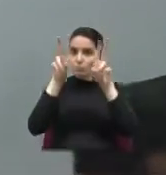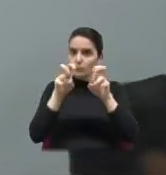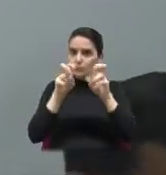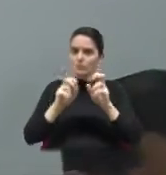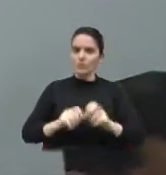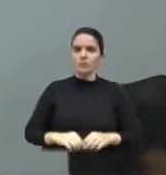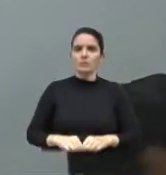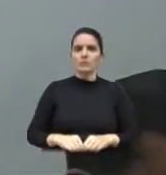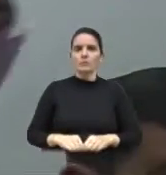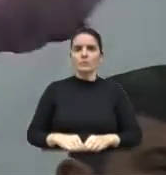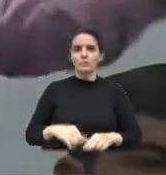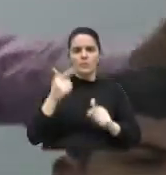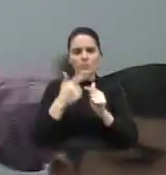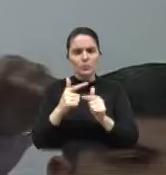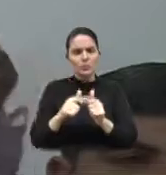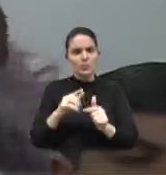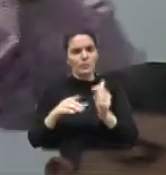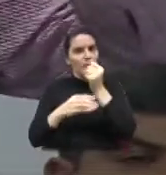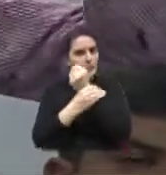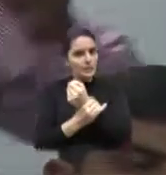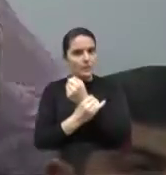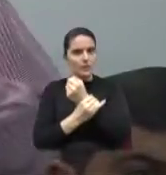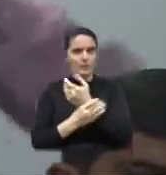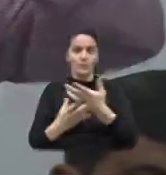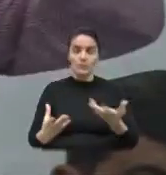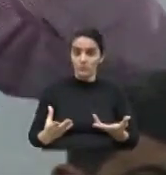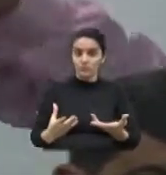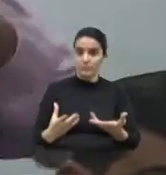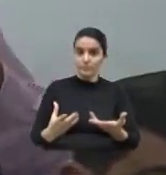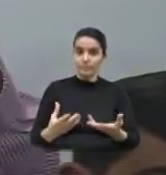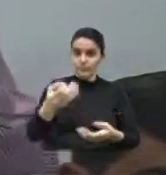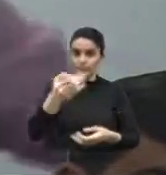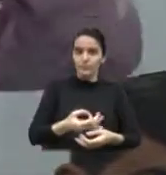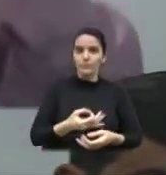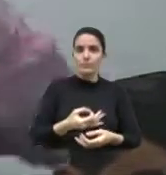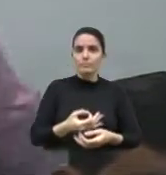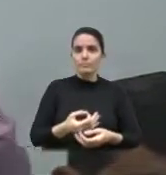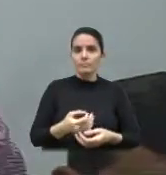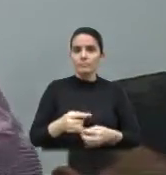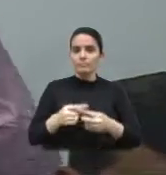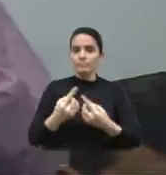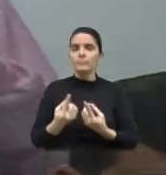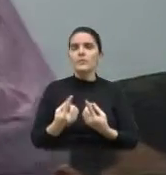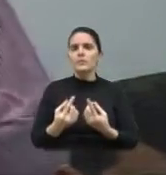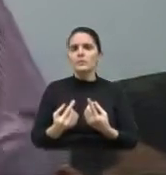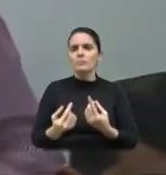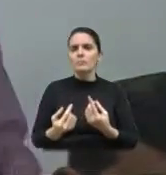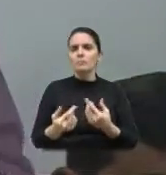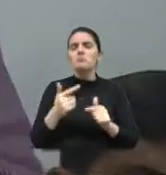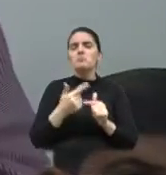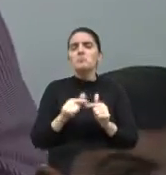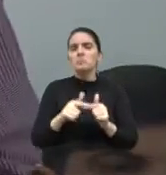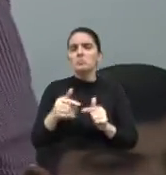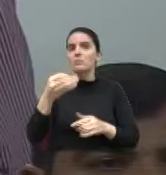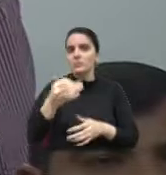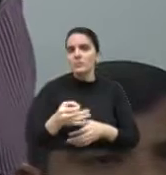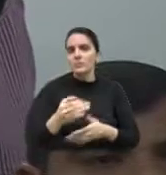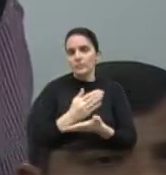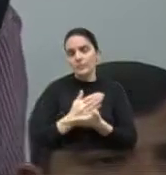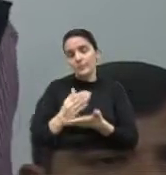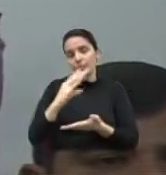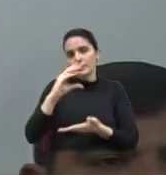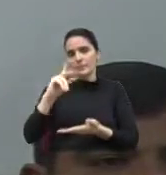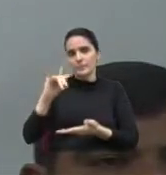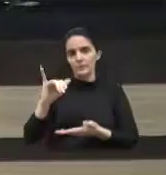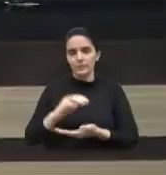claro. Podemos falar, a CPI está aberta, a CPI vai abrir. Cadê o motivo delituoso? Aí sim, podemos abrir a CPI. Muito